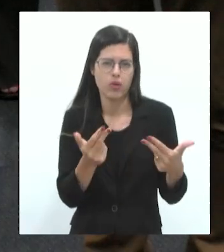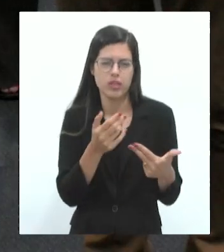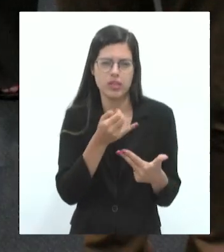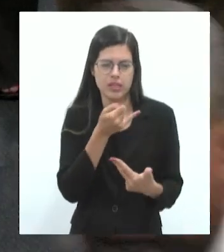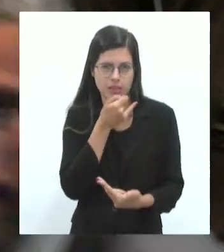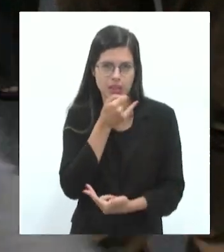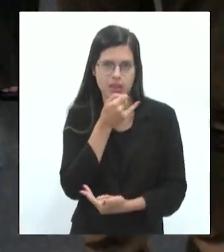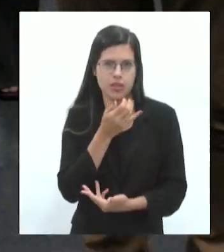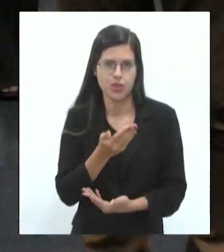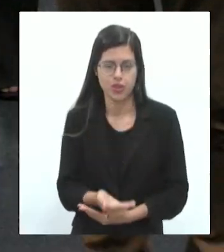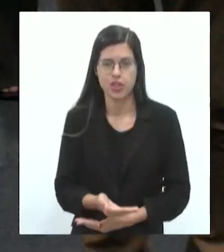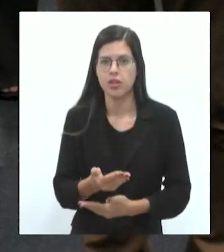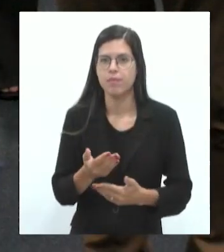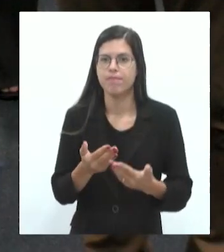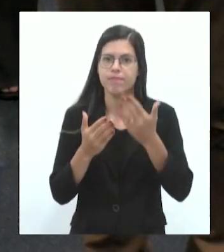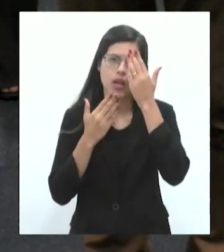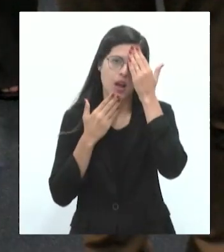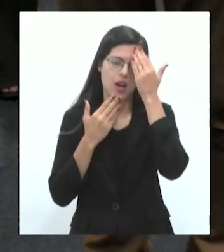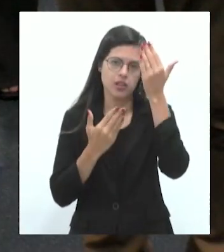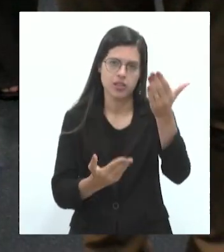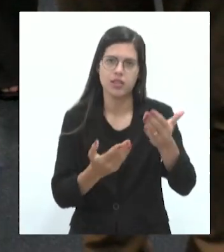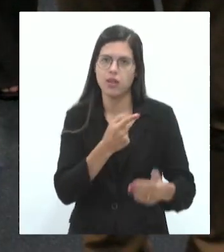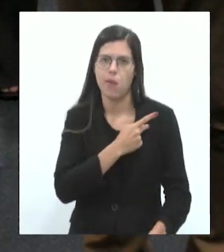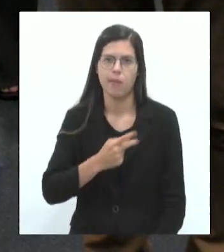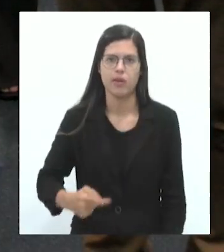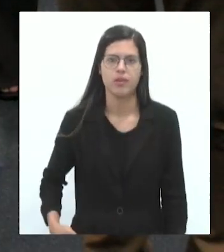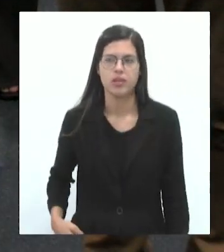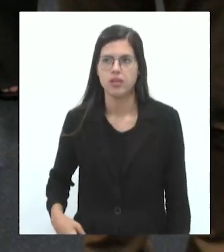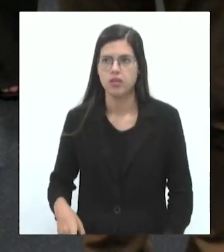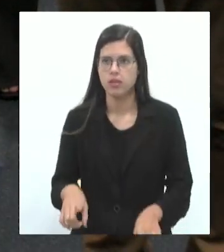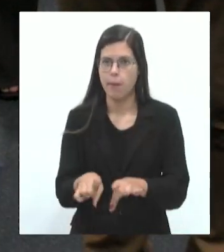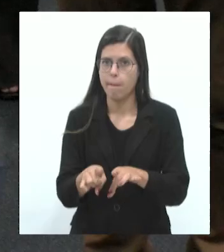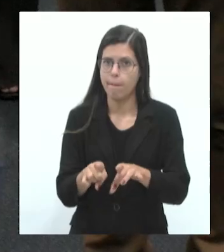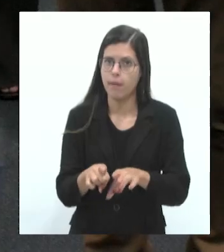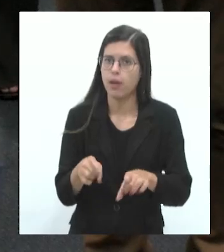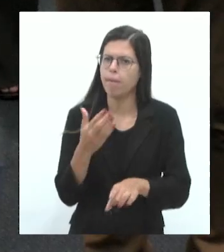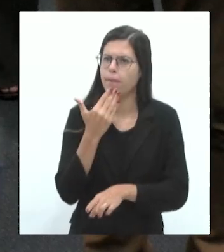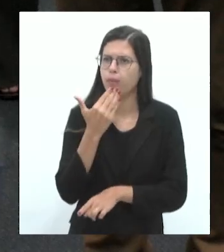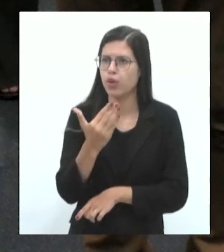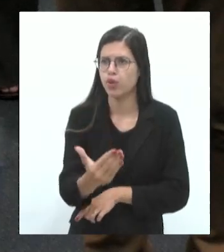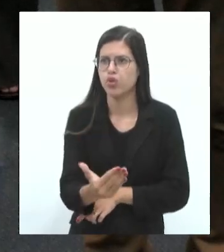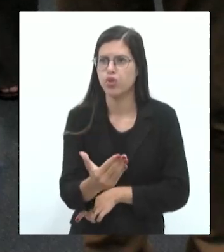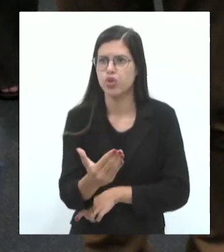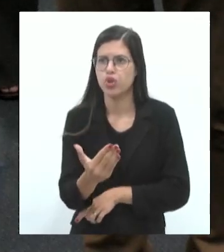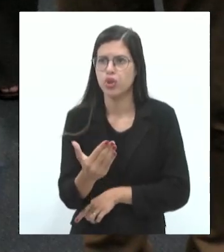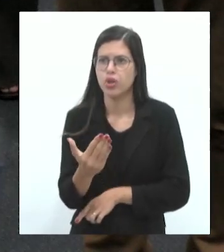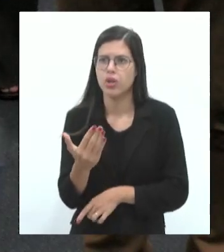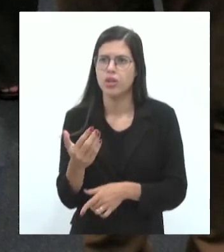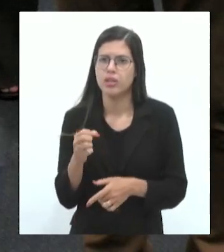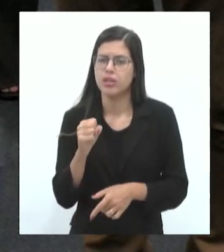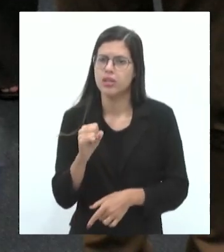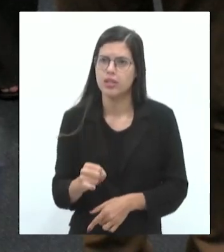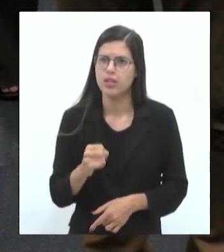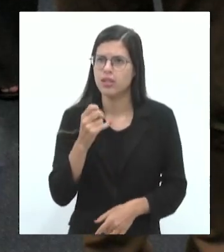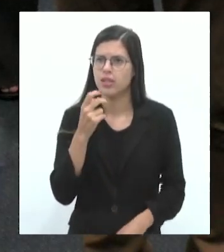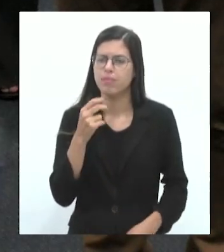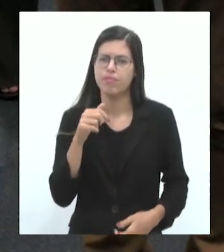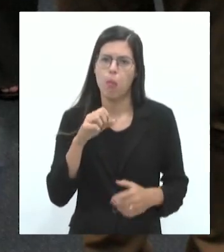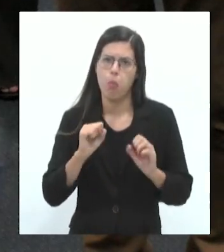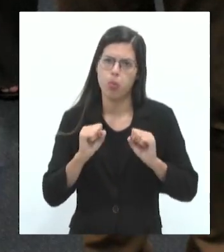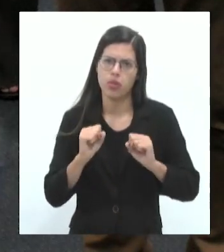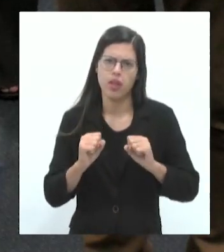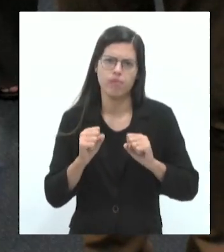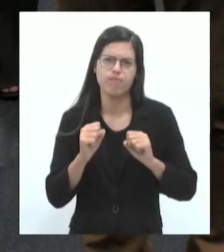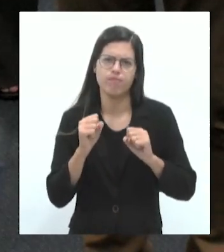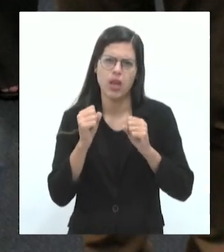se ter. Então, agradecer a Vossa Excelência e pedir que se pudesse rever essa questão dos elevadores no horário de plenário, porque